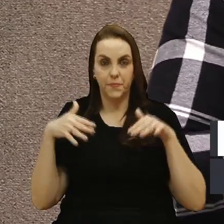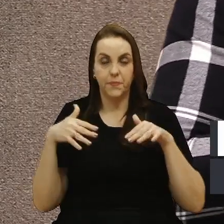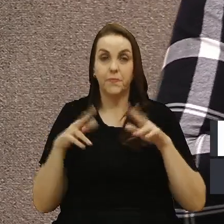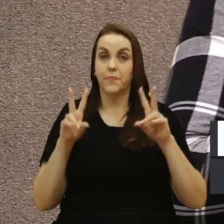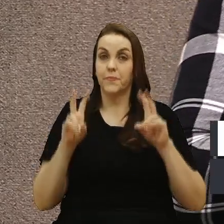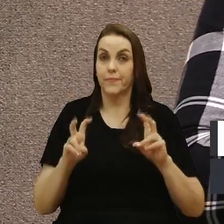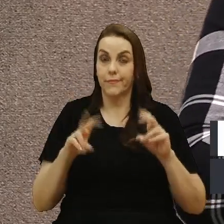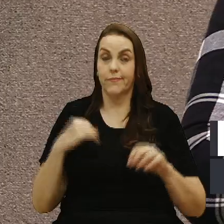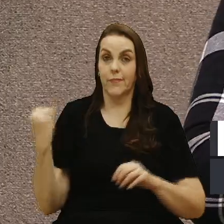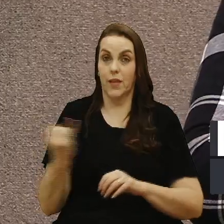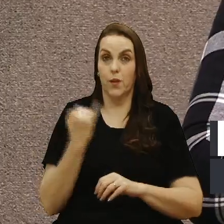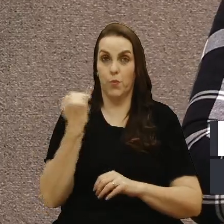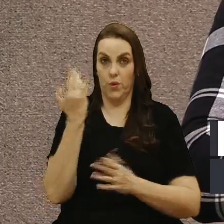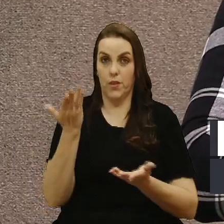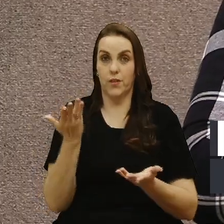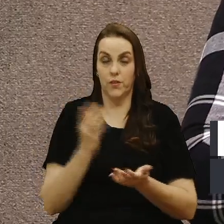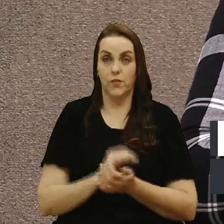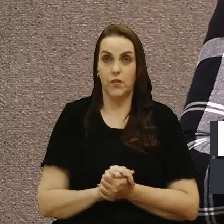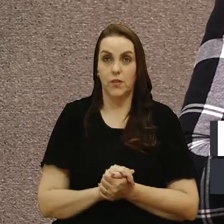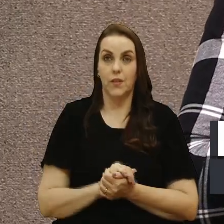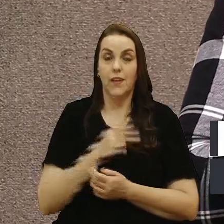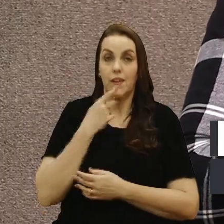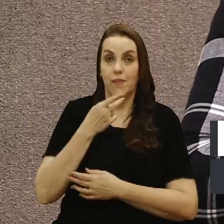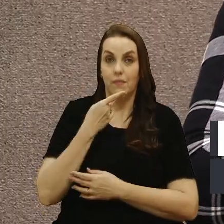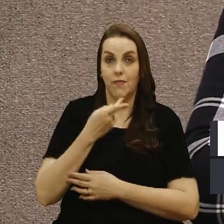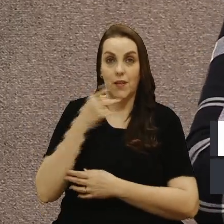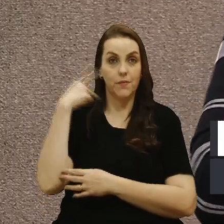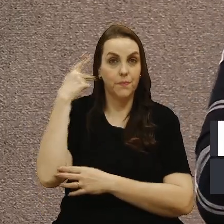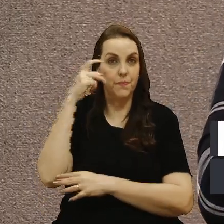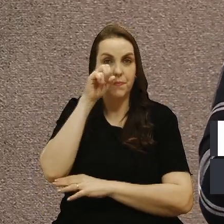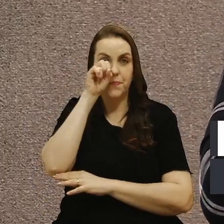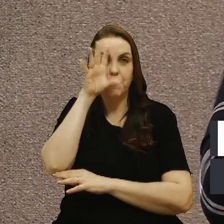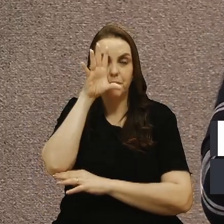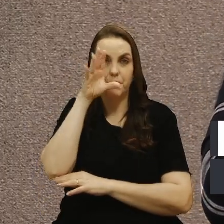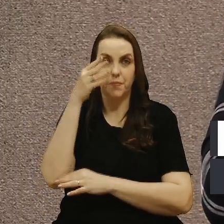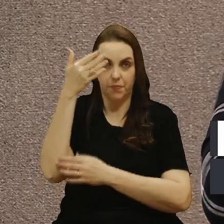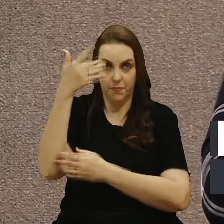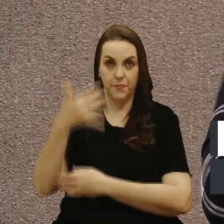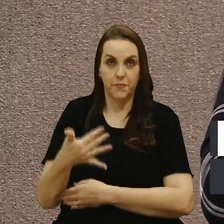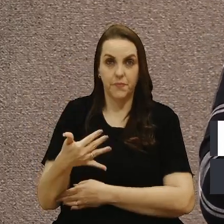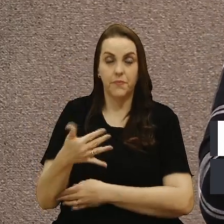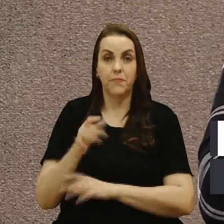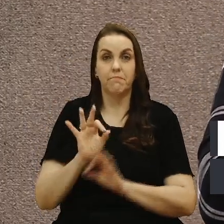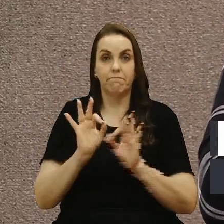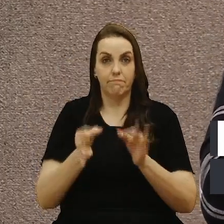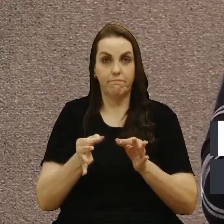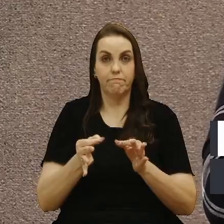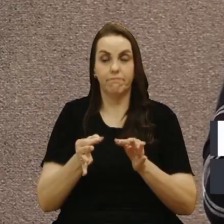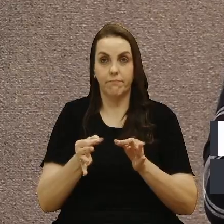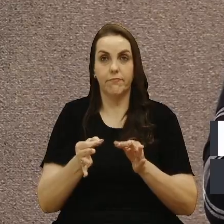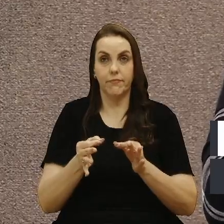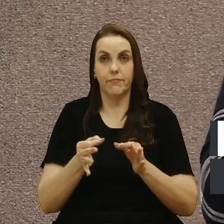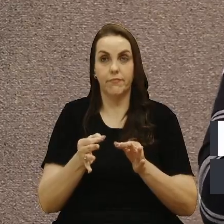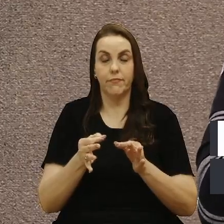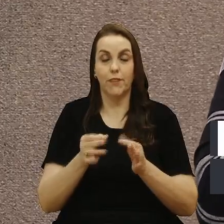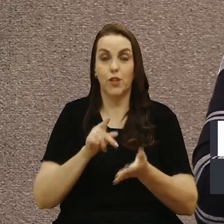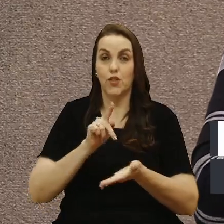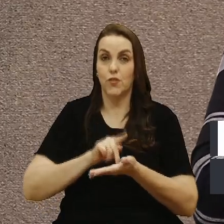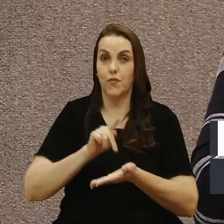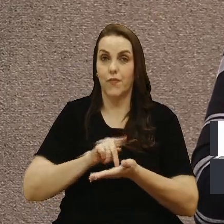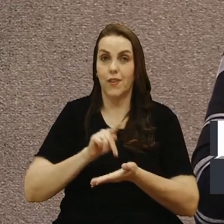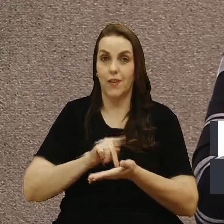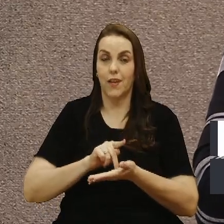assunto tão importante. E a fala do vereador Fiuza, acho que vem num espírito de realmente